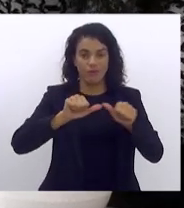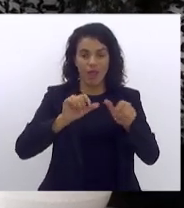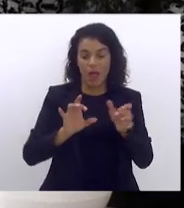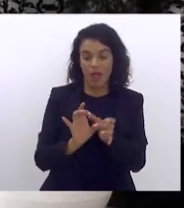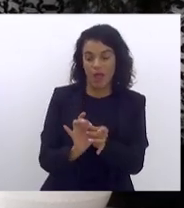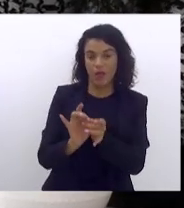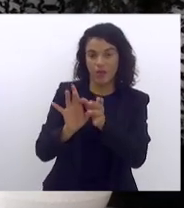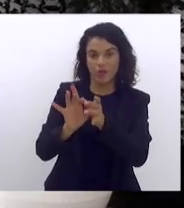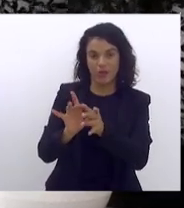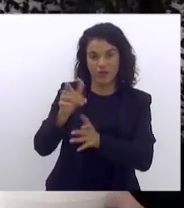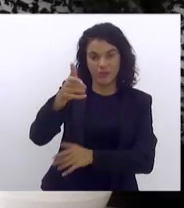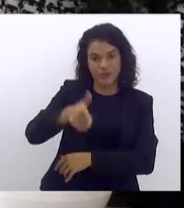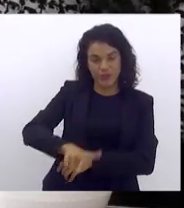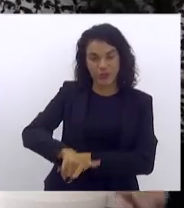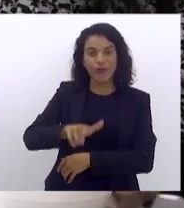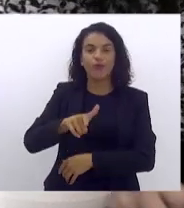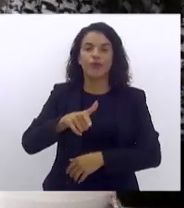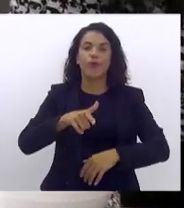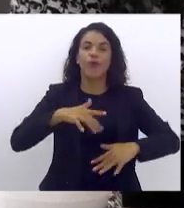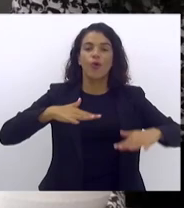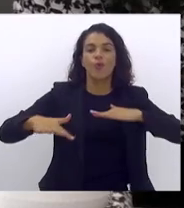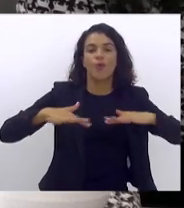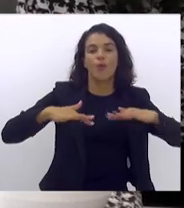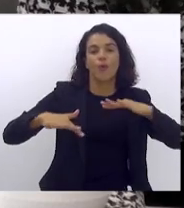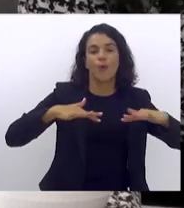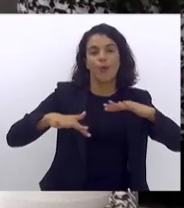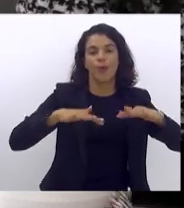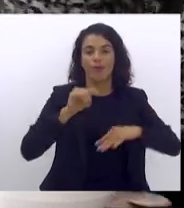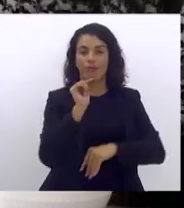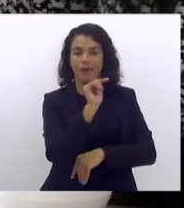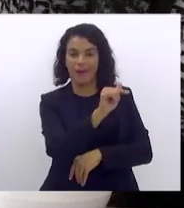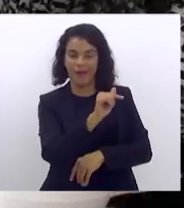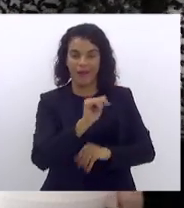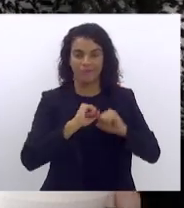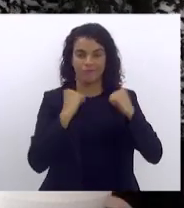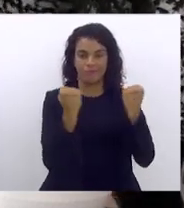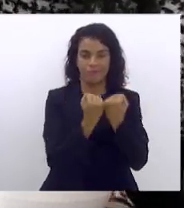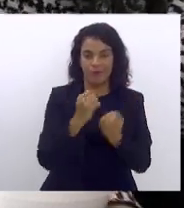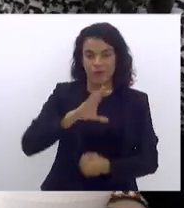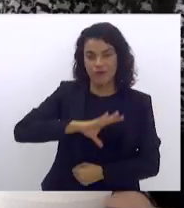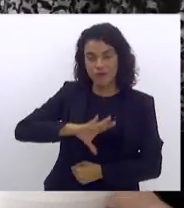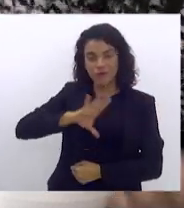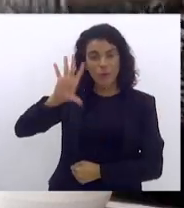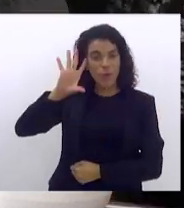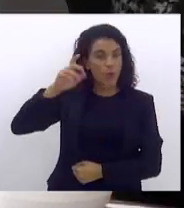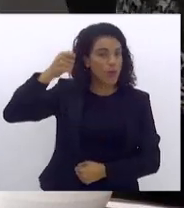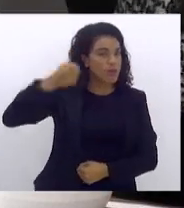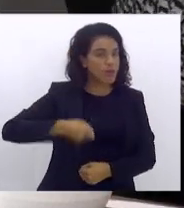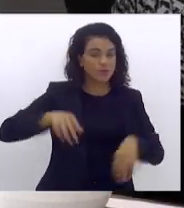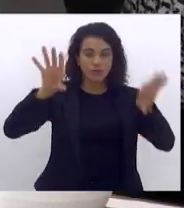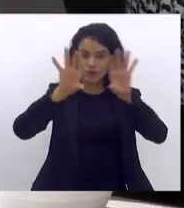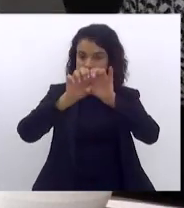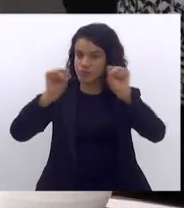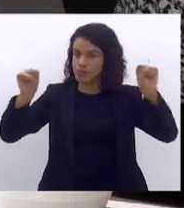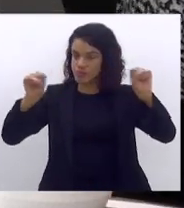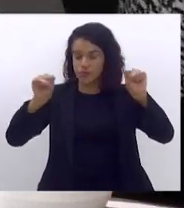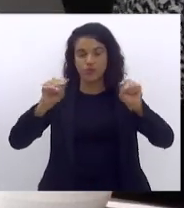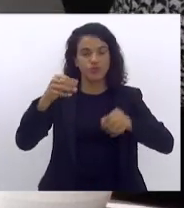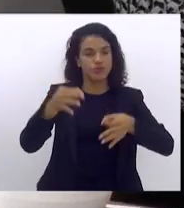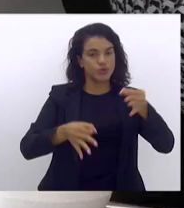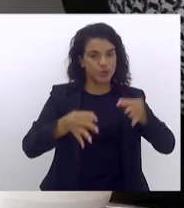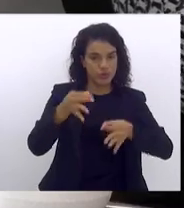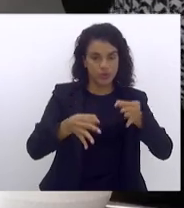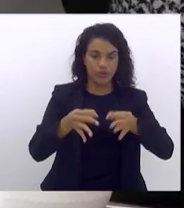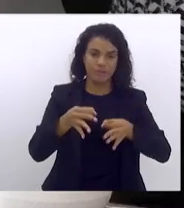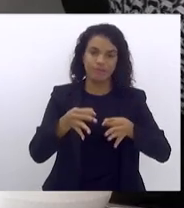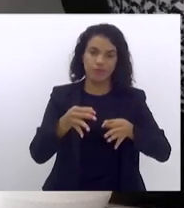autorizando a volta dos jogos ali em São Januário. Posteriormente, por uma decisão do Tribunal de Justiça do Estado do Rio de